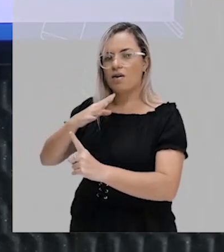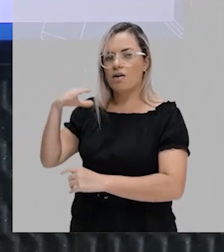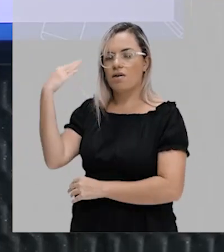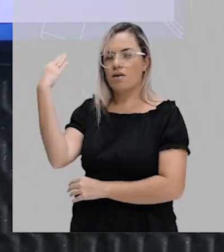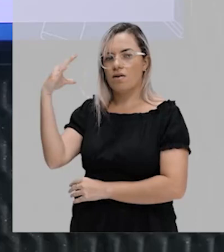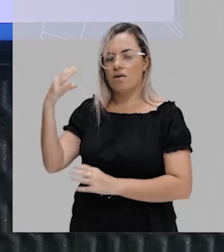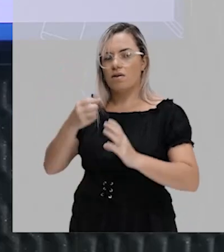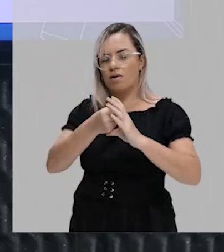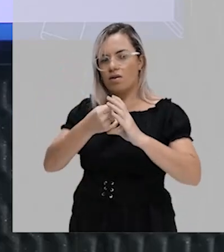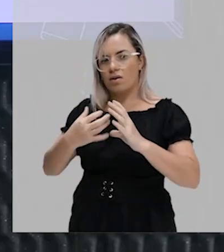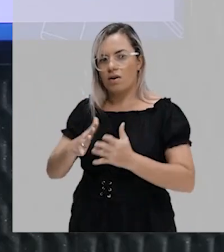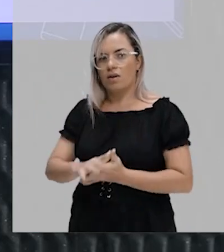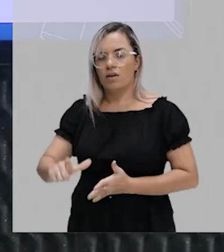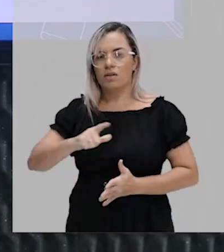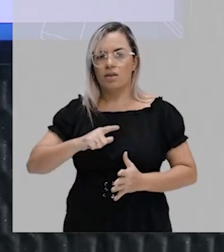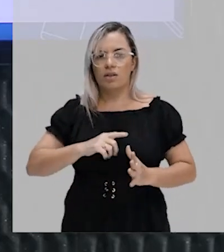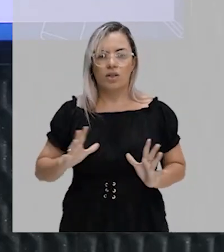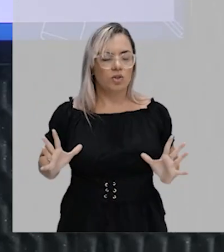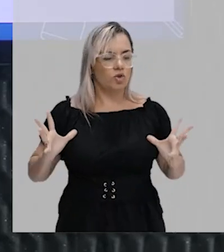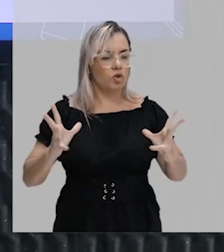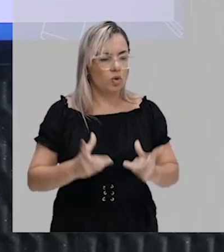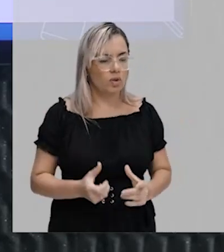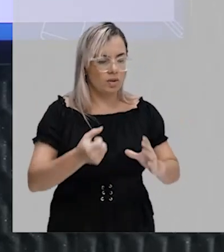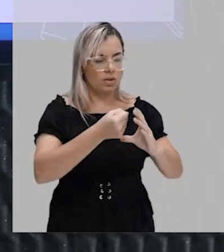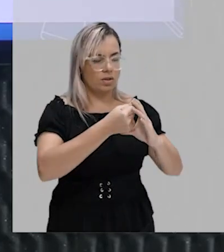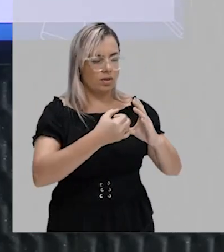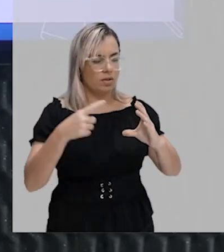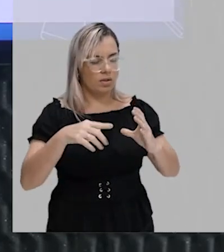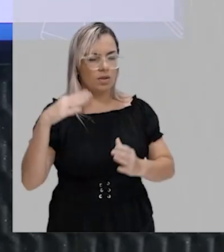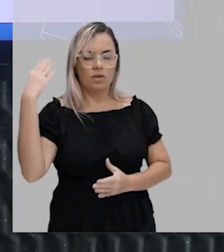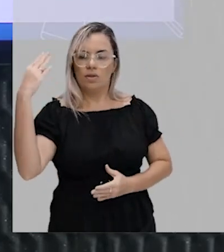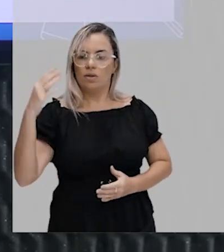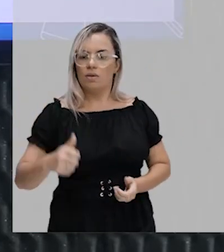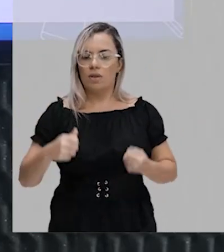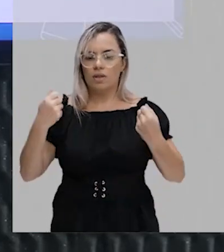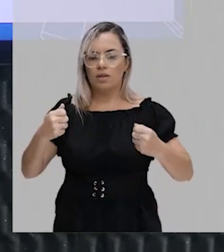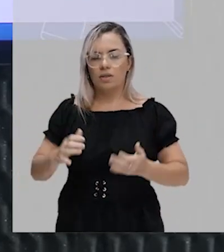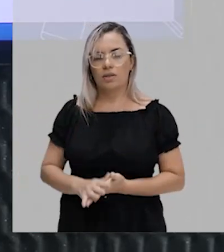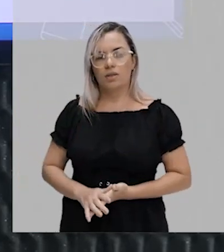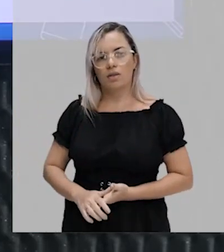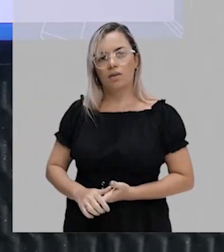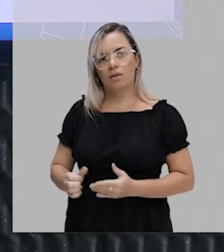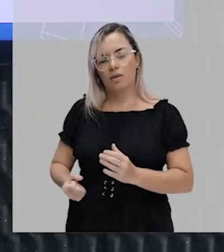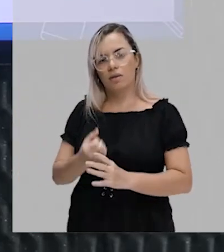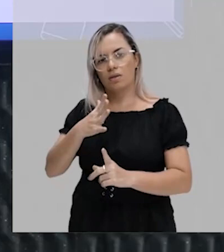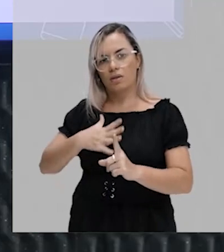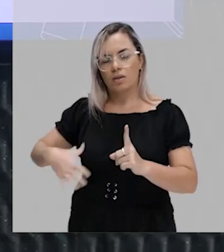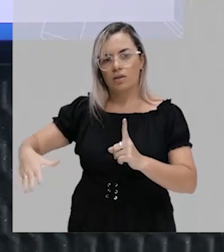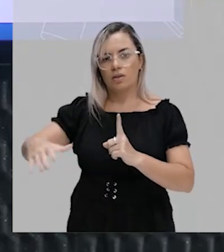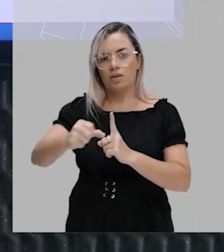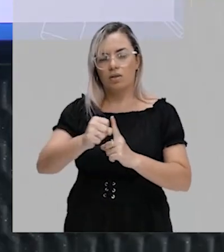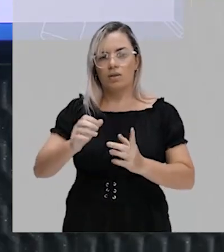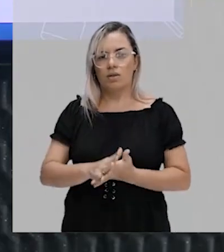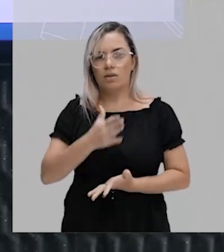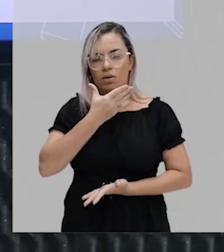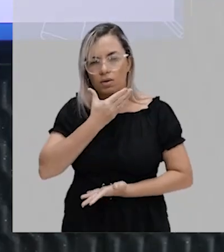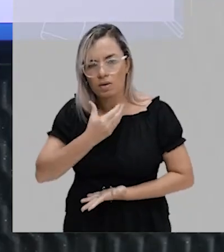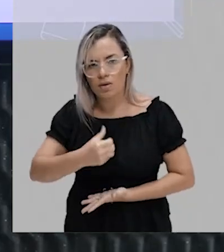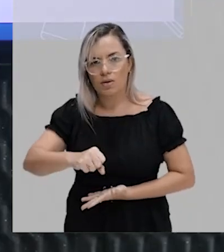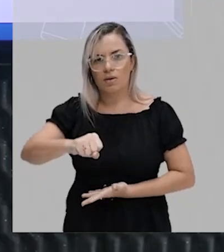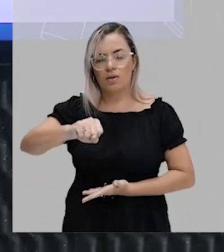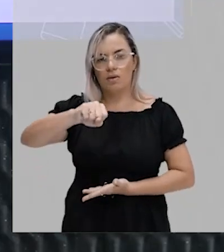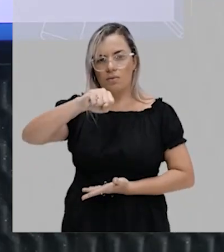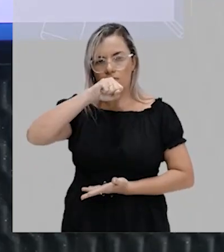científico. Você tem todas as características que uma ciência precisa ter. Durkheim é o arquiteto desse